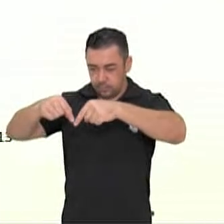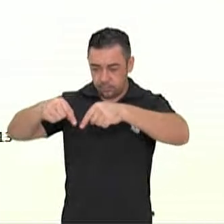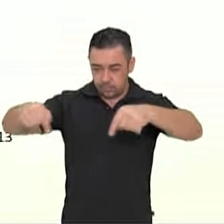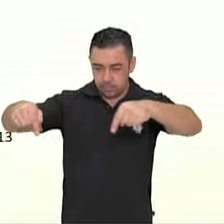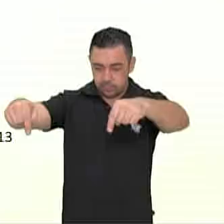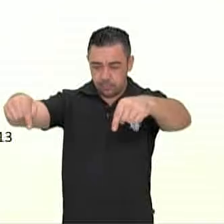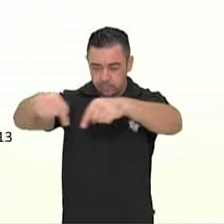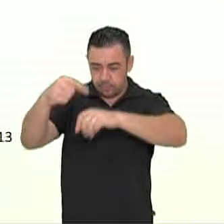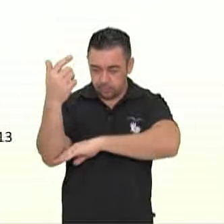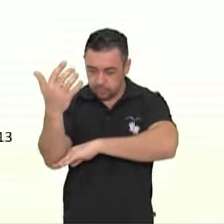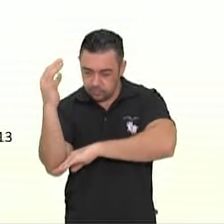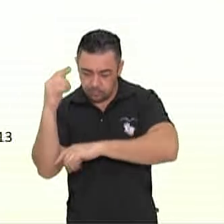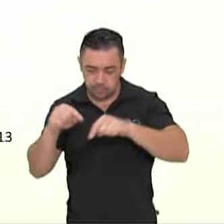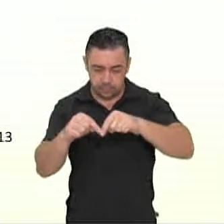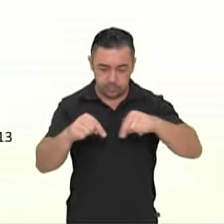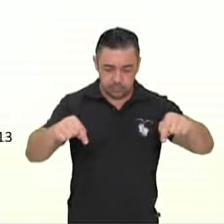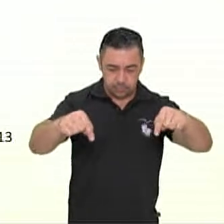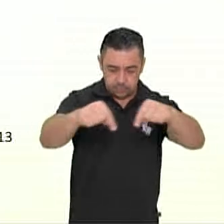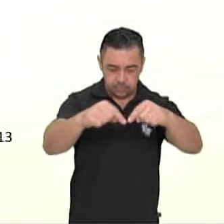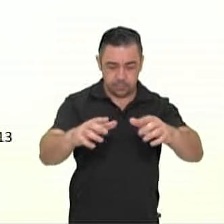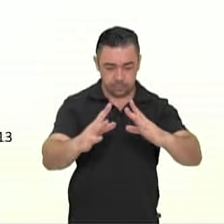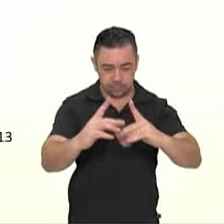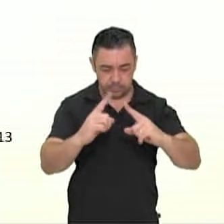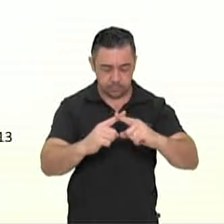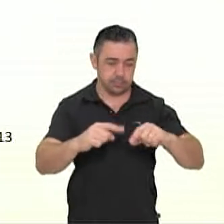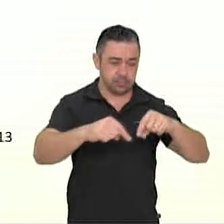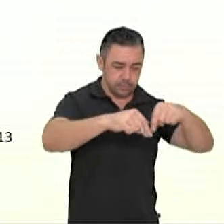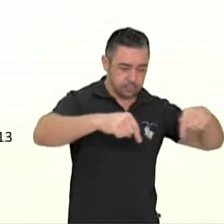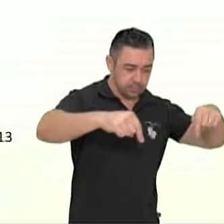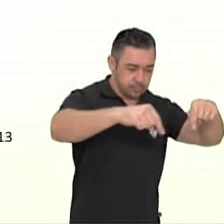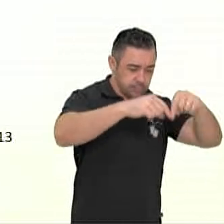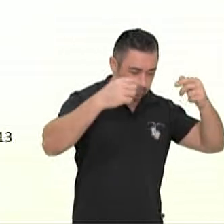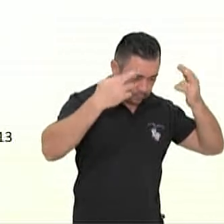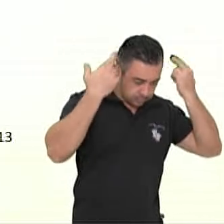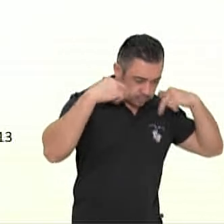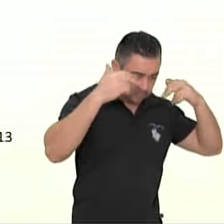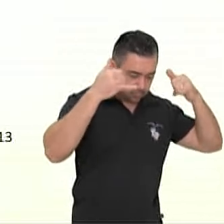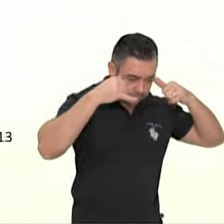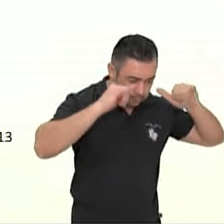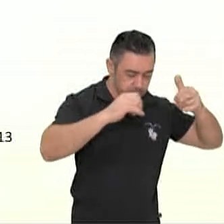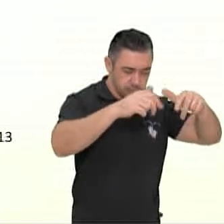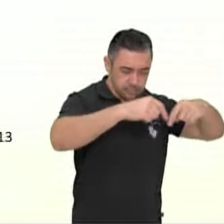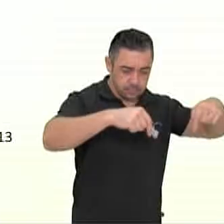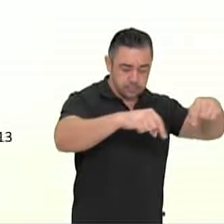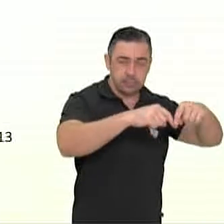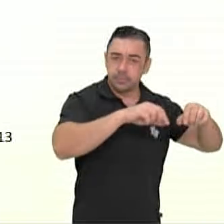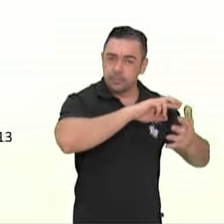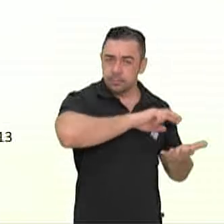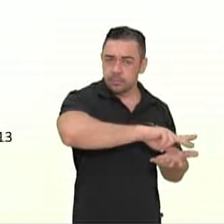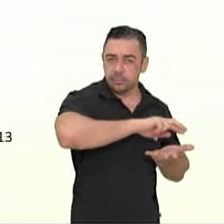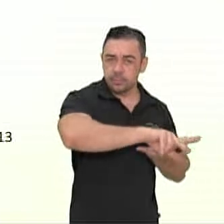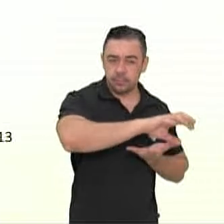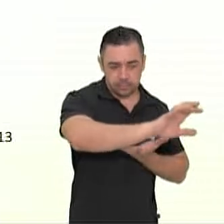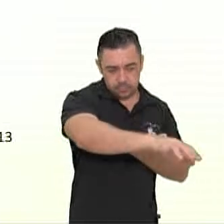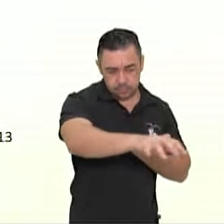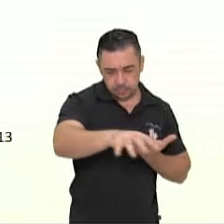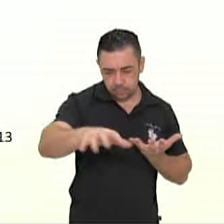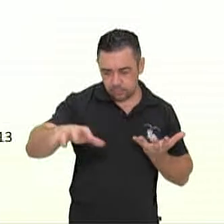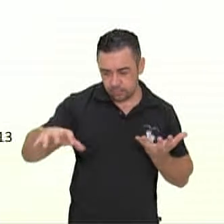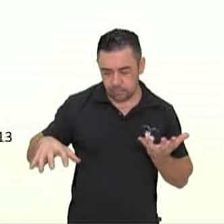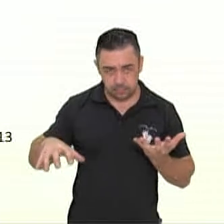melhor. É várias áreas de cultivo, não é uma só, ok? Eu já vou na próxima, nós vamos comentar sobre